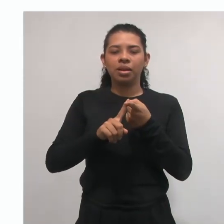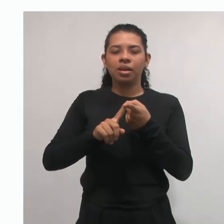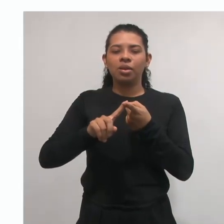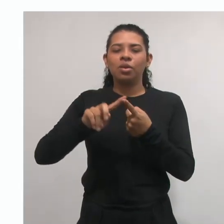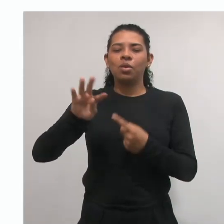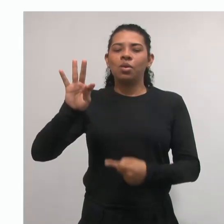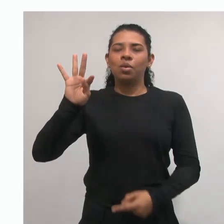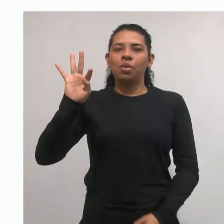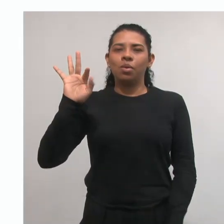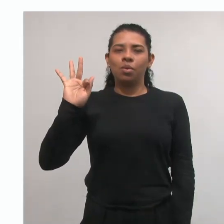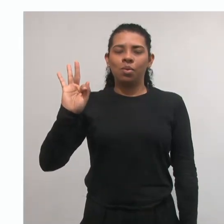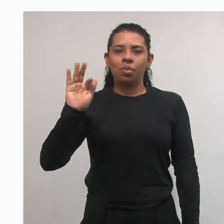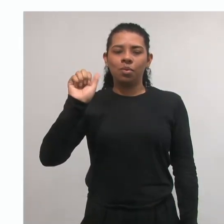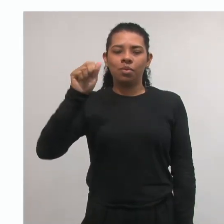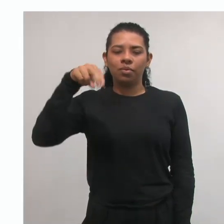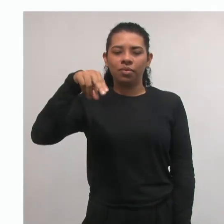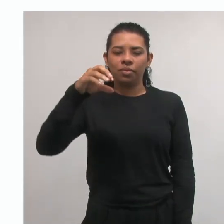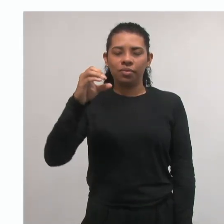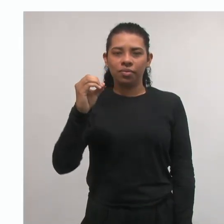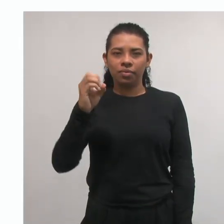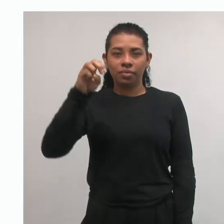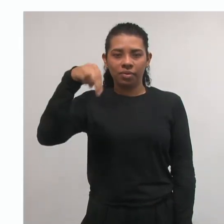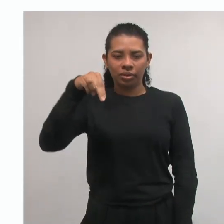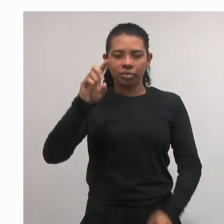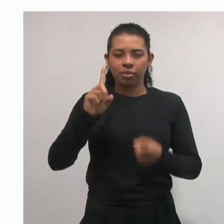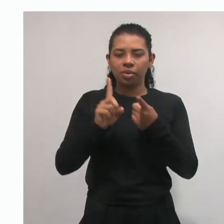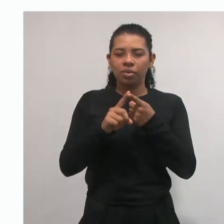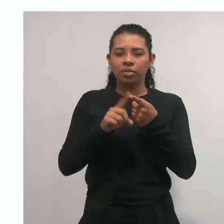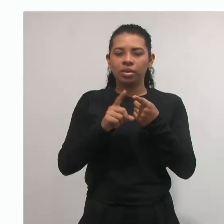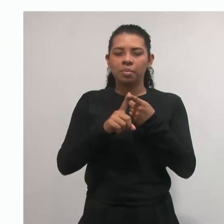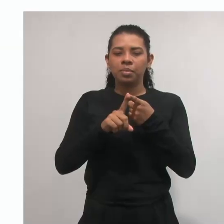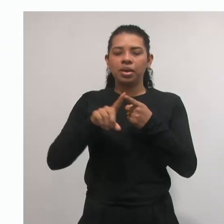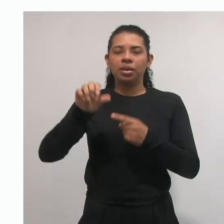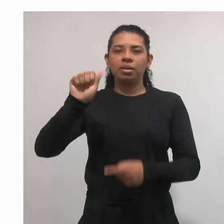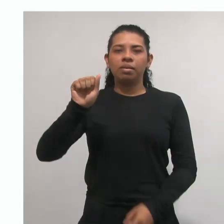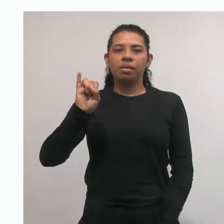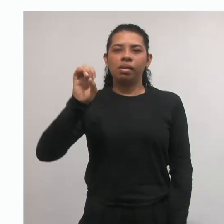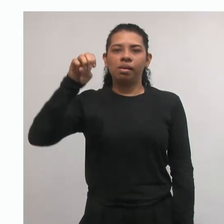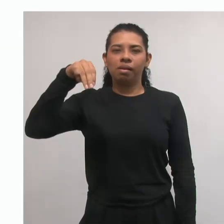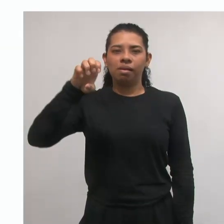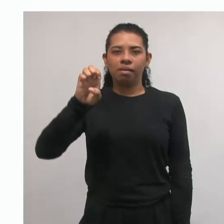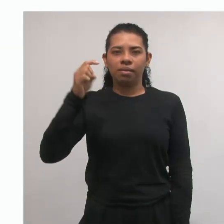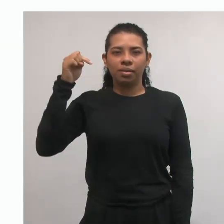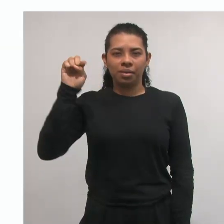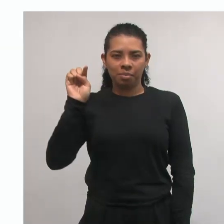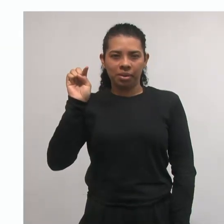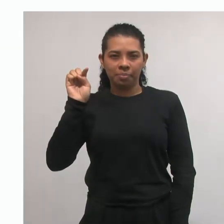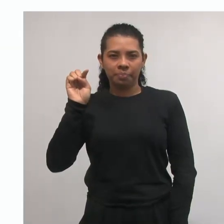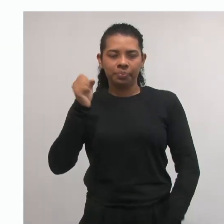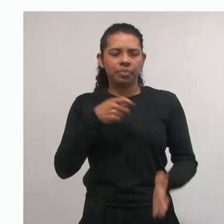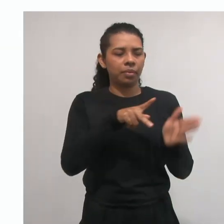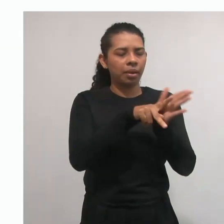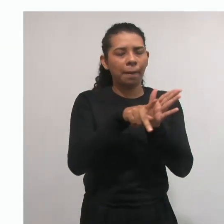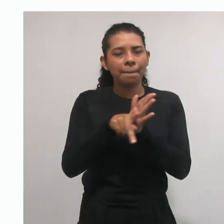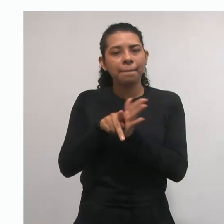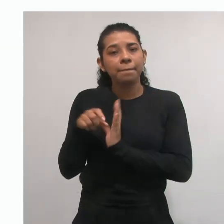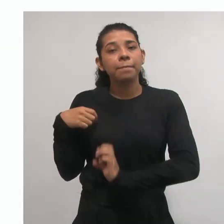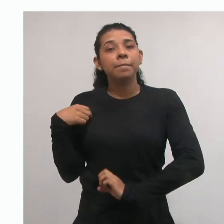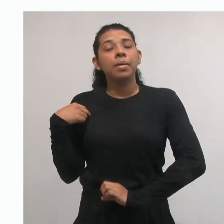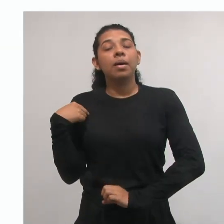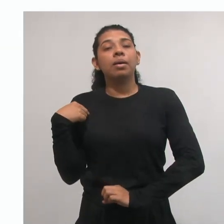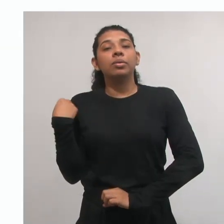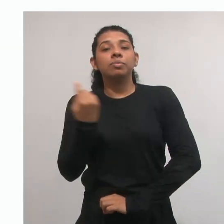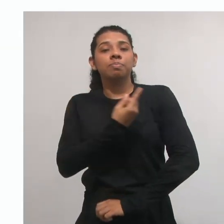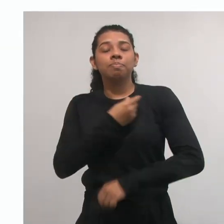o Fanon, Frantz Fanon e Aimé Césaire, né, que é importantíssimo que